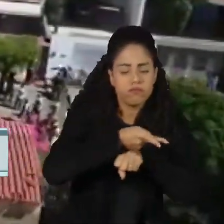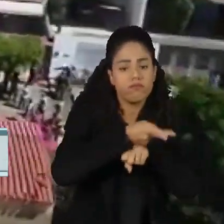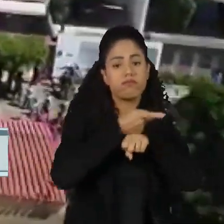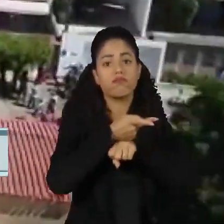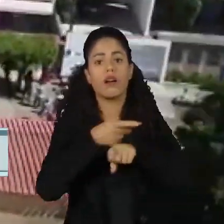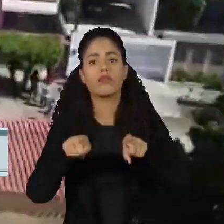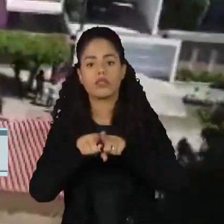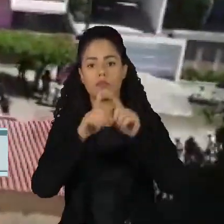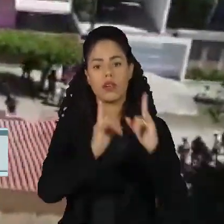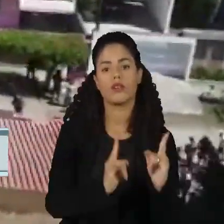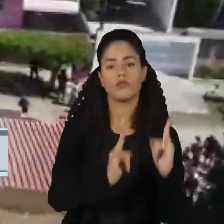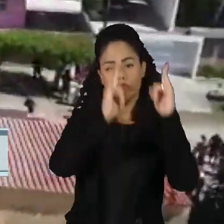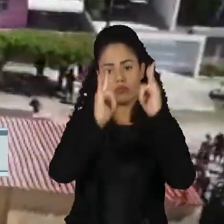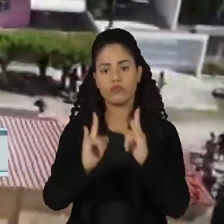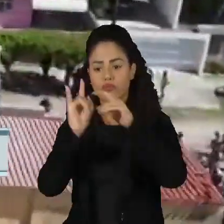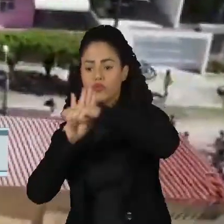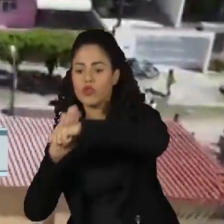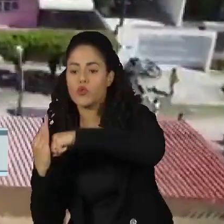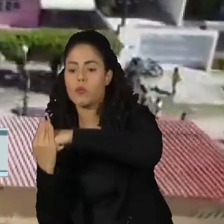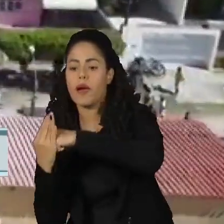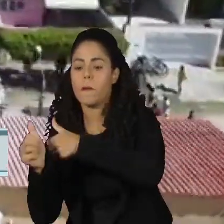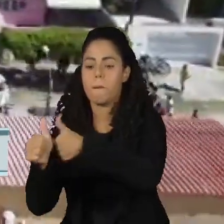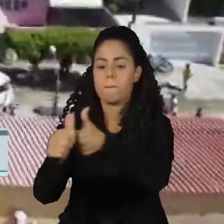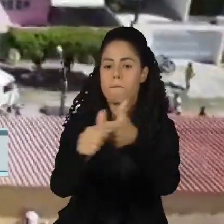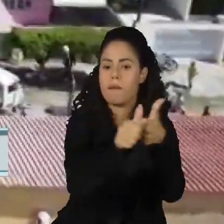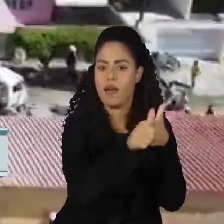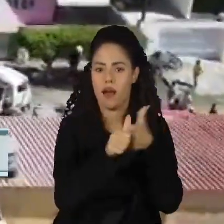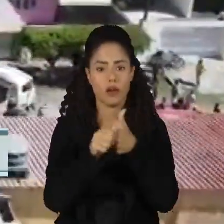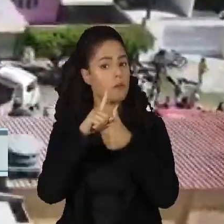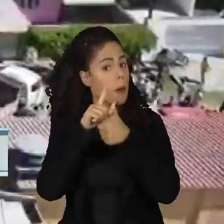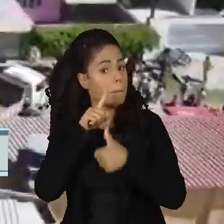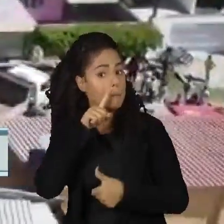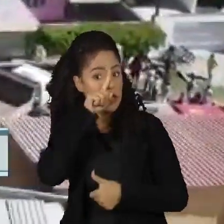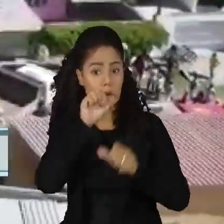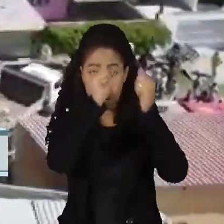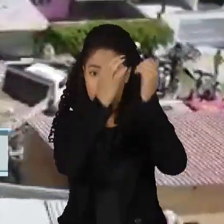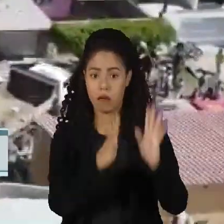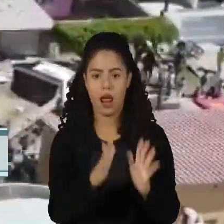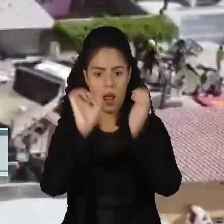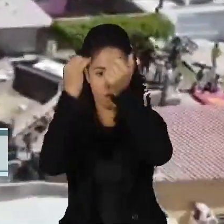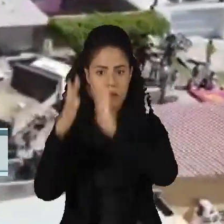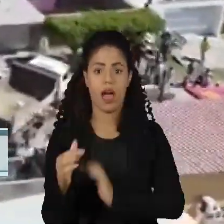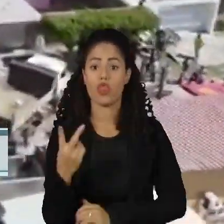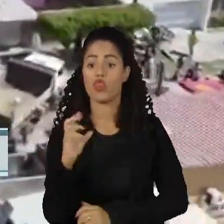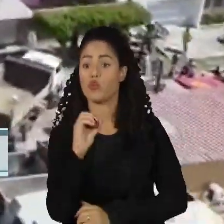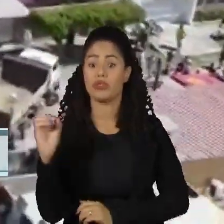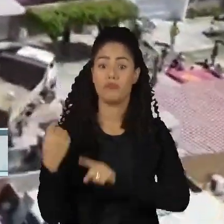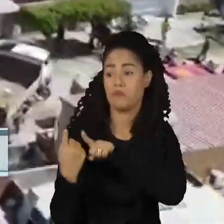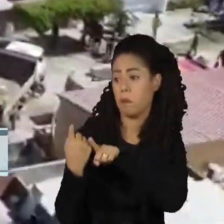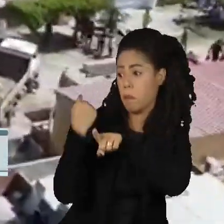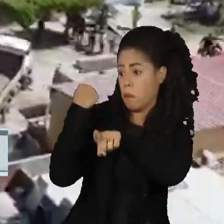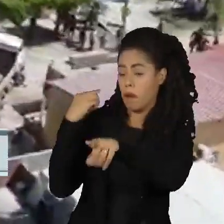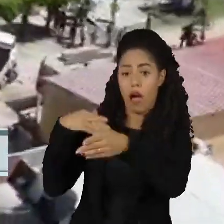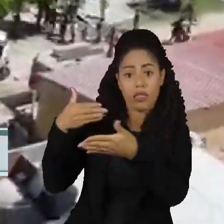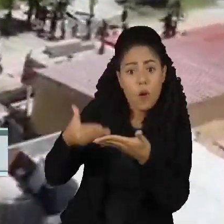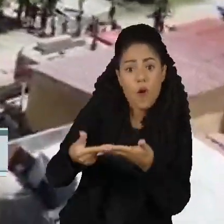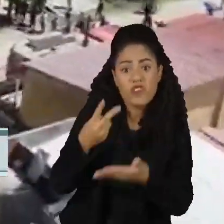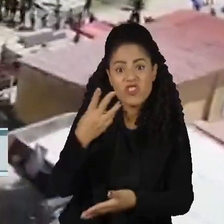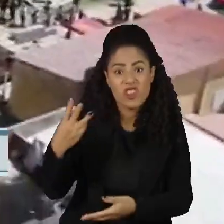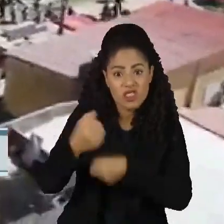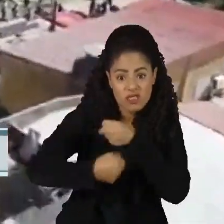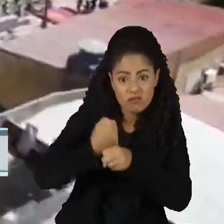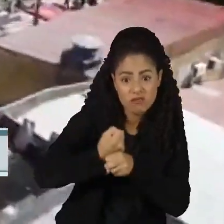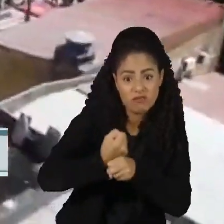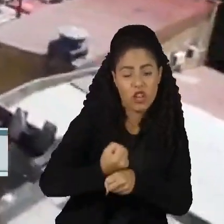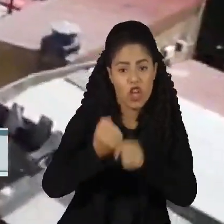Outros edifícios no bairro já foram interditados por risco de desabamento desde o ano 2000. A Defesa Civil de Olinda disse